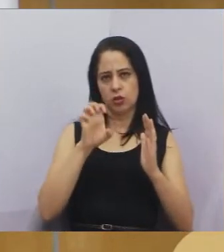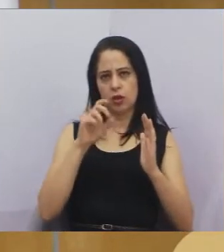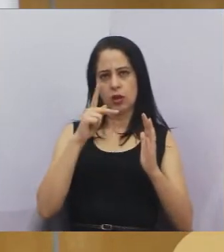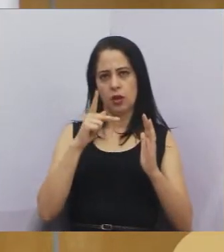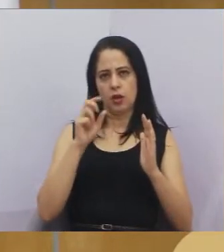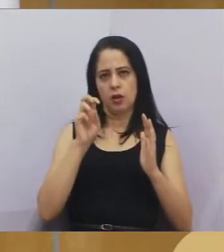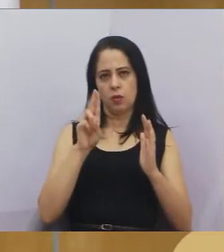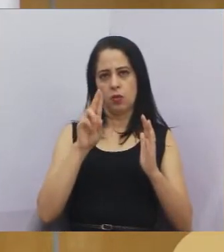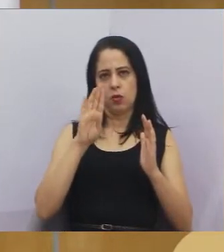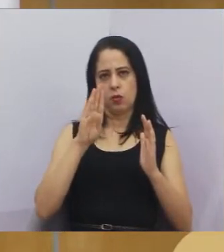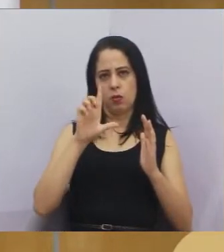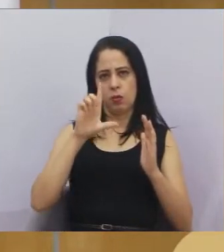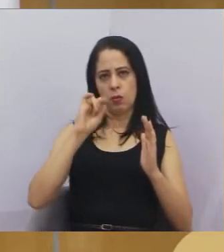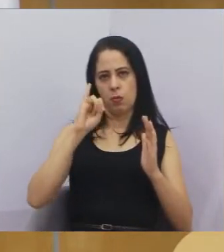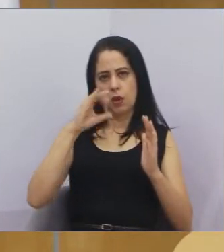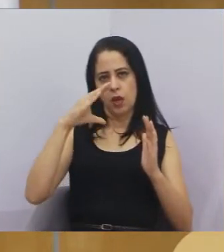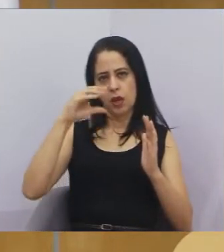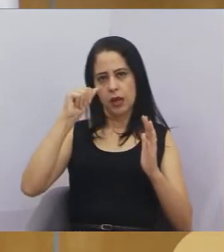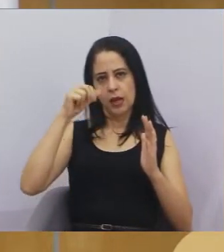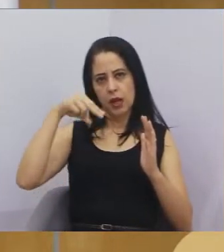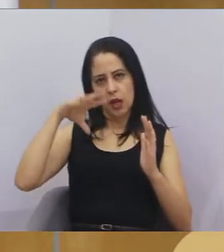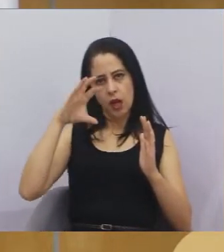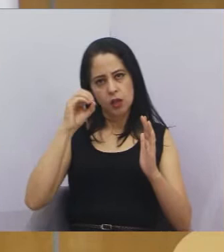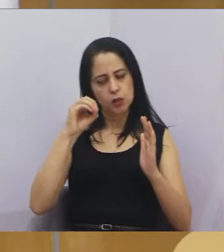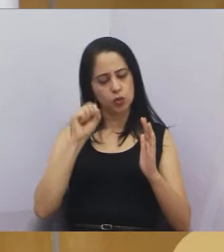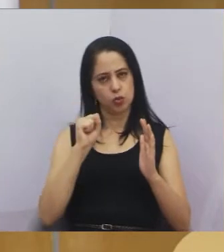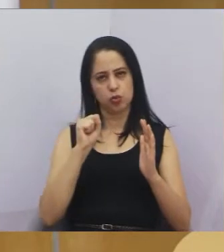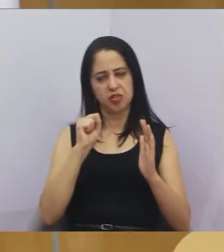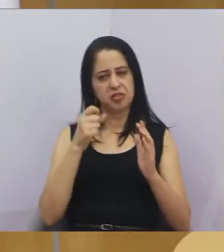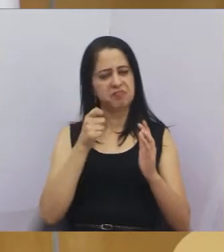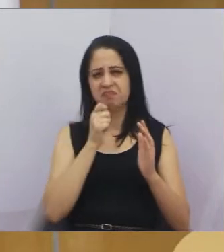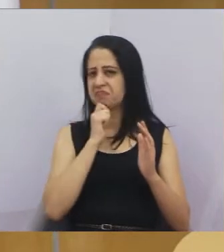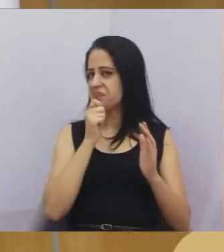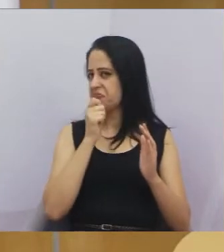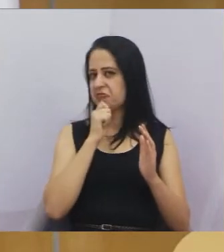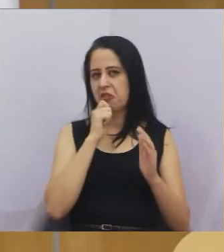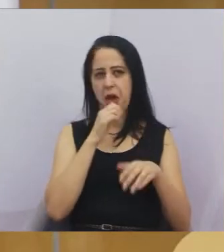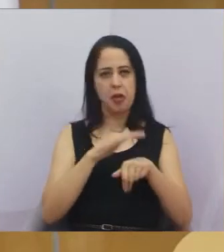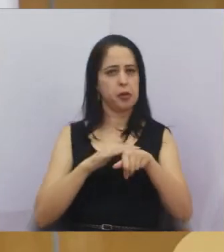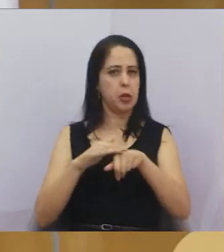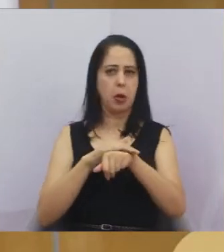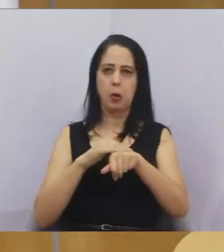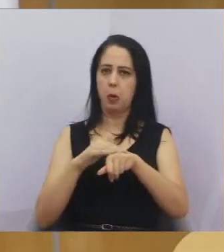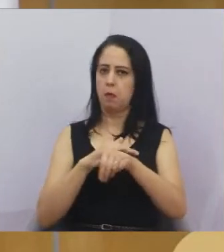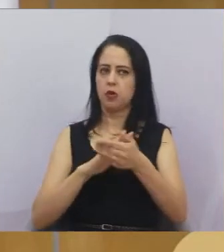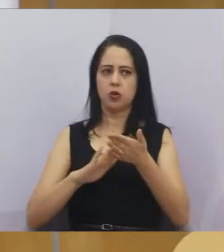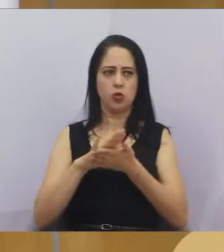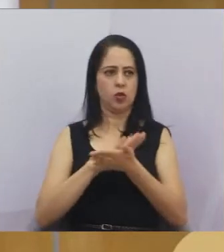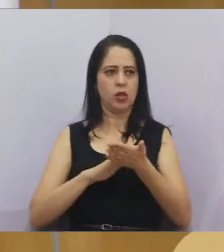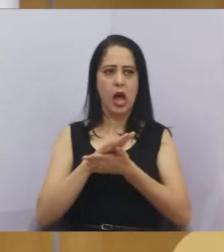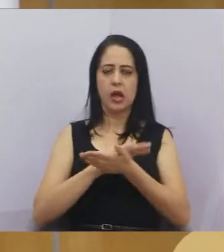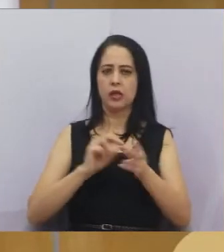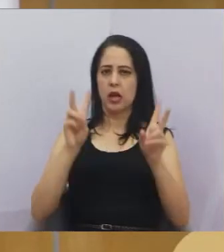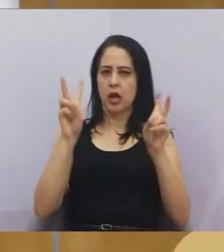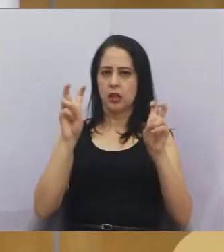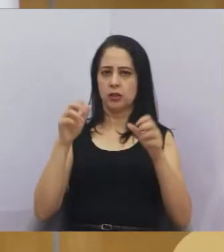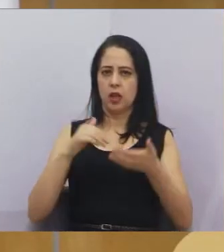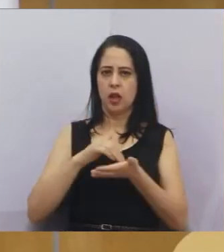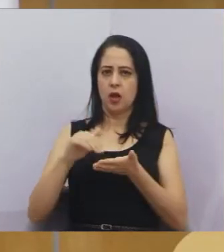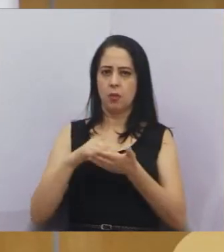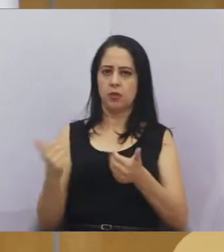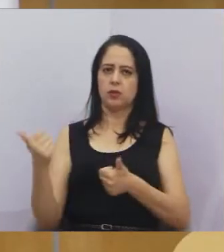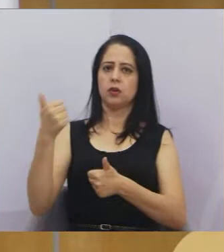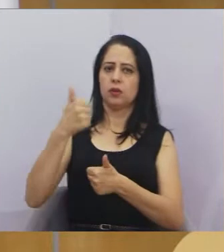um diálogo aberto sobre a criação de uma subsecretaria. Nós tínhamos